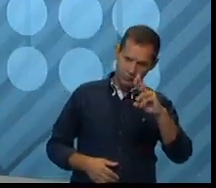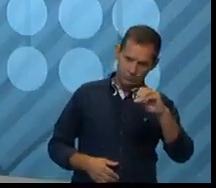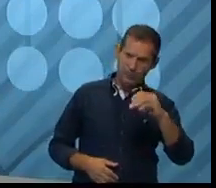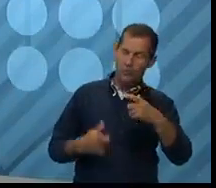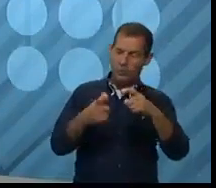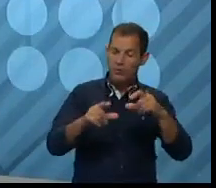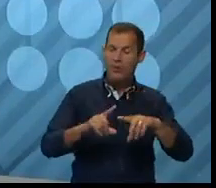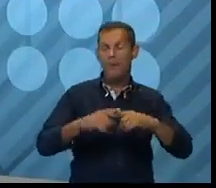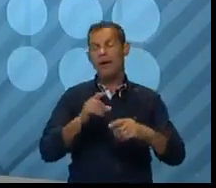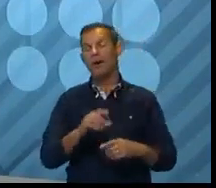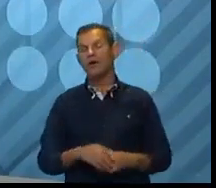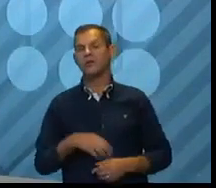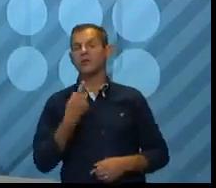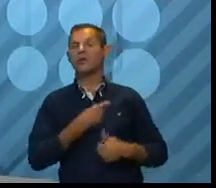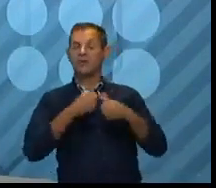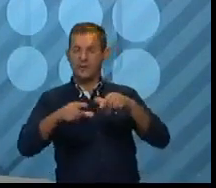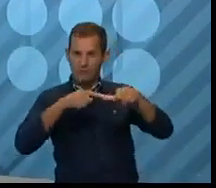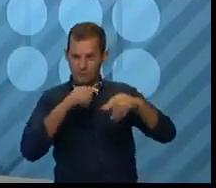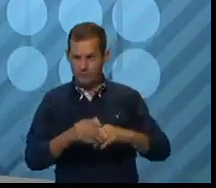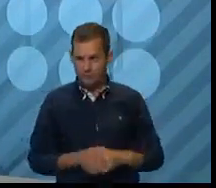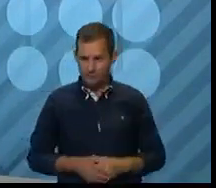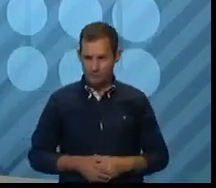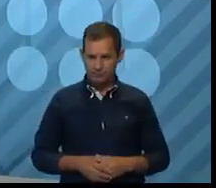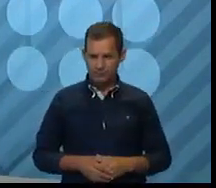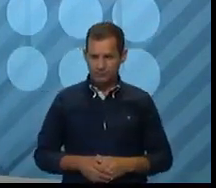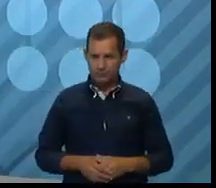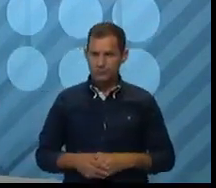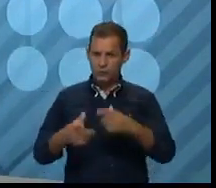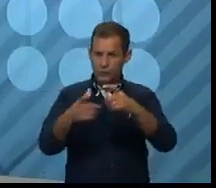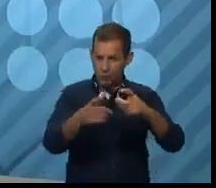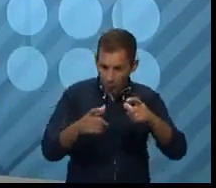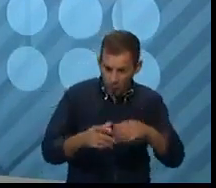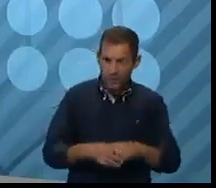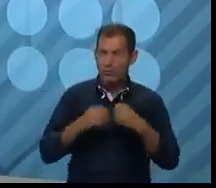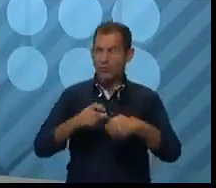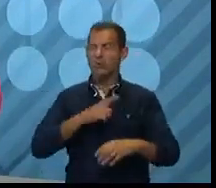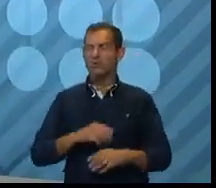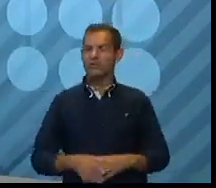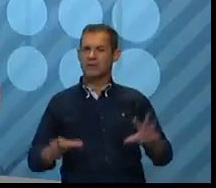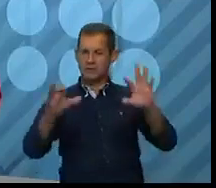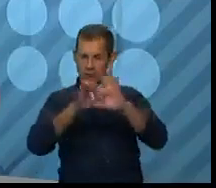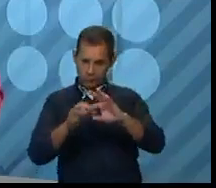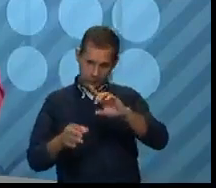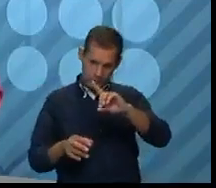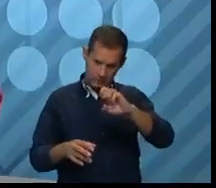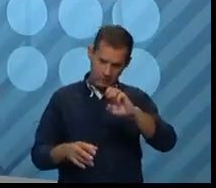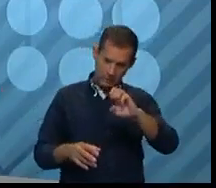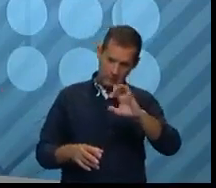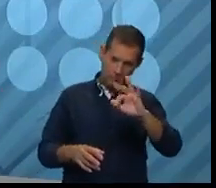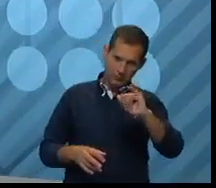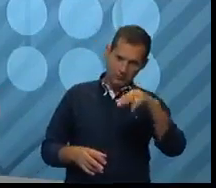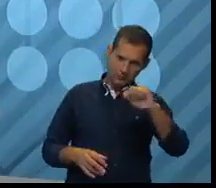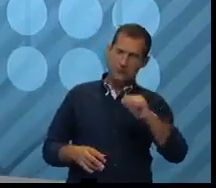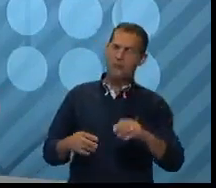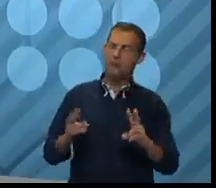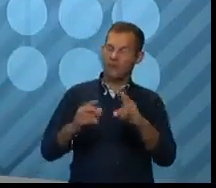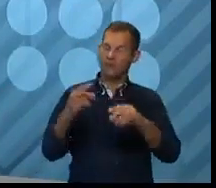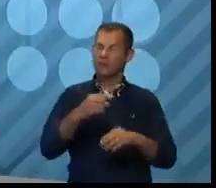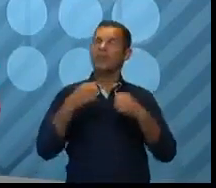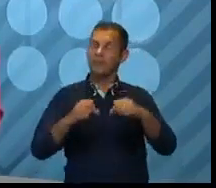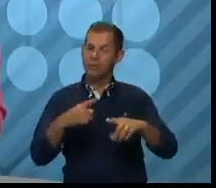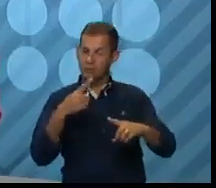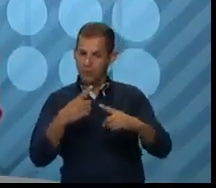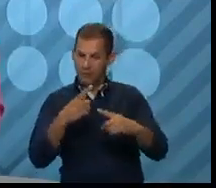mas isso apenas quando nós estamos trabalhando com áreas. Pode ter uma integral definida com valor negativo? Pode,